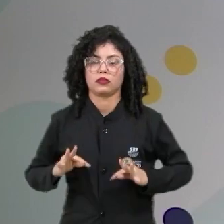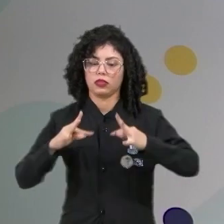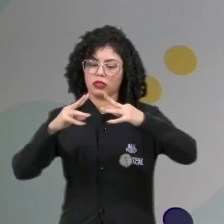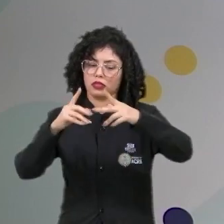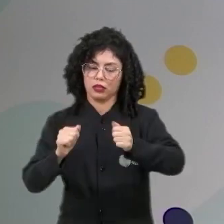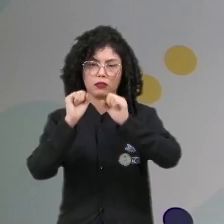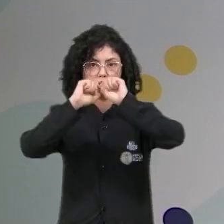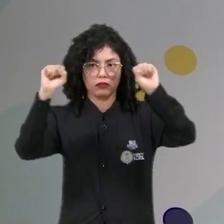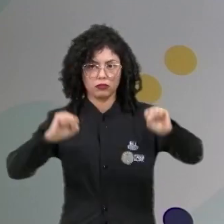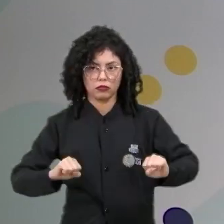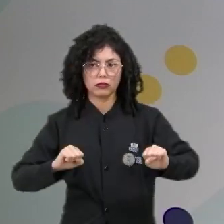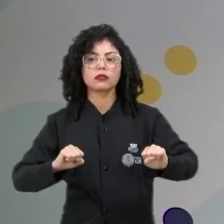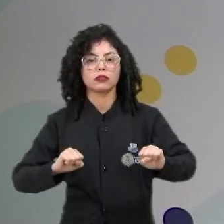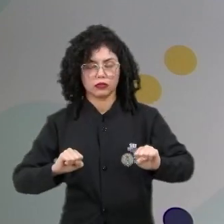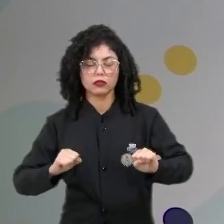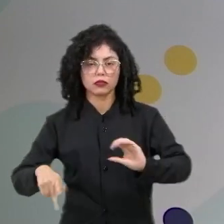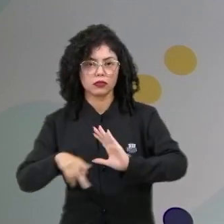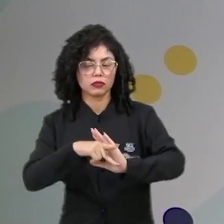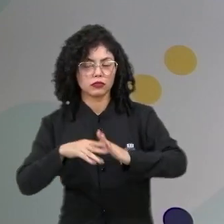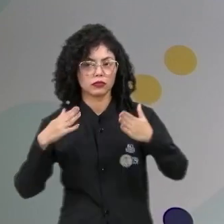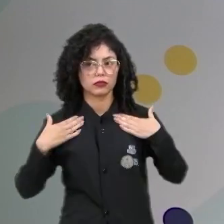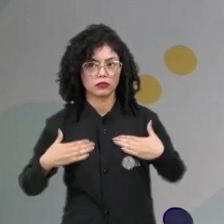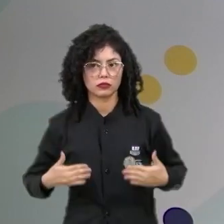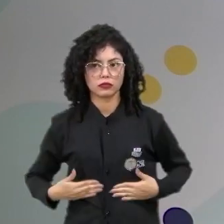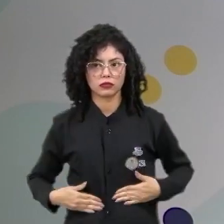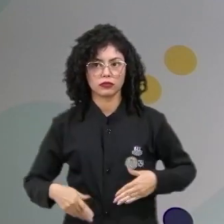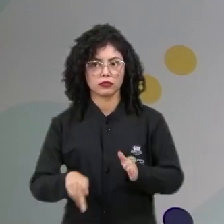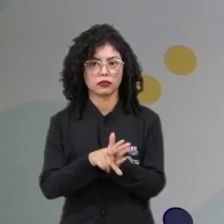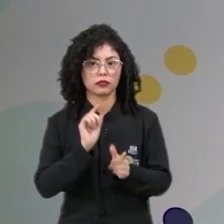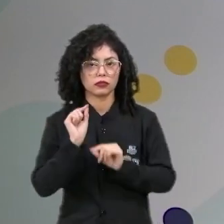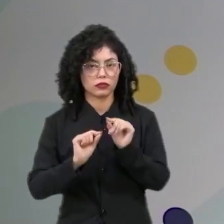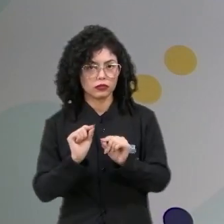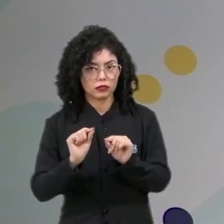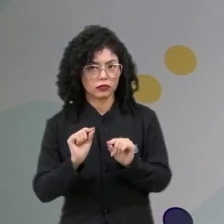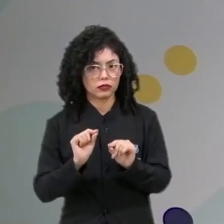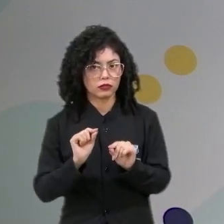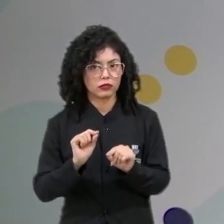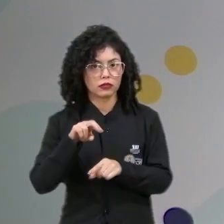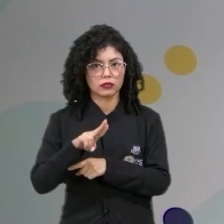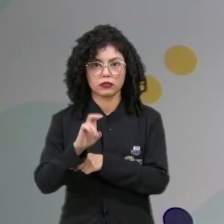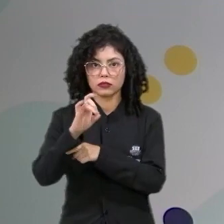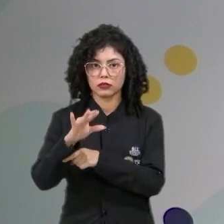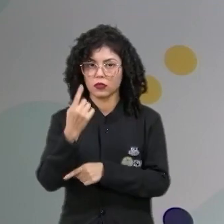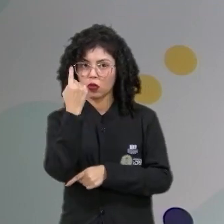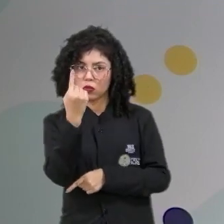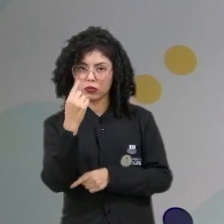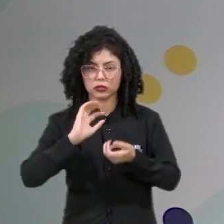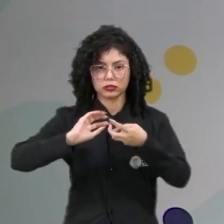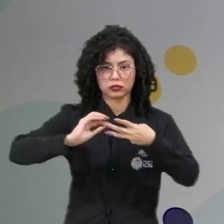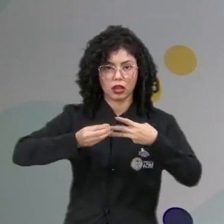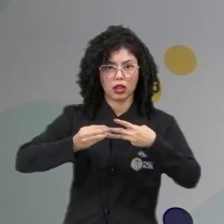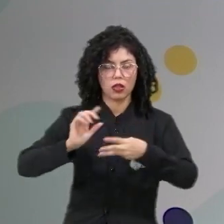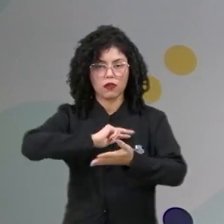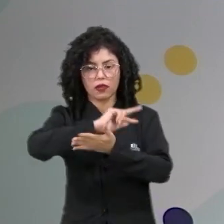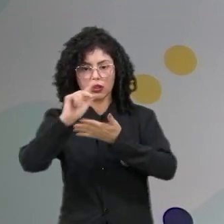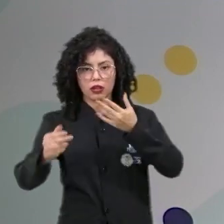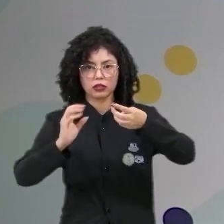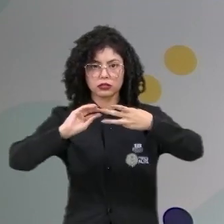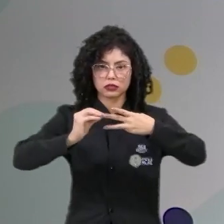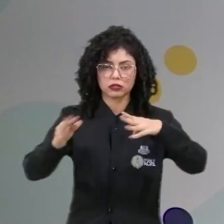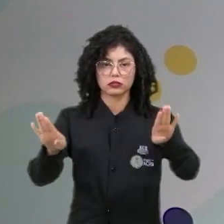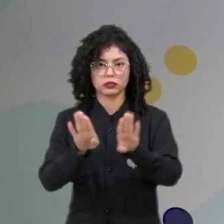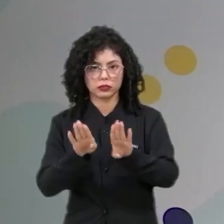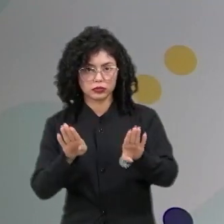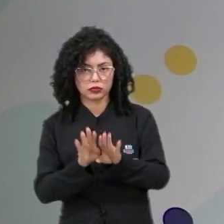os sistemas desse ser, que seja um ser unicelular, que seja um ser multicelular, mas todos